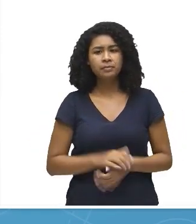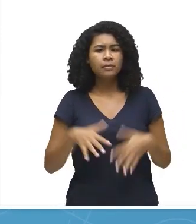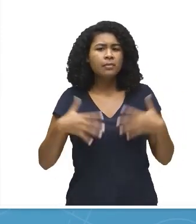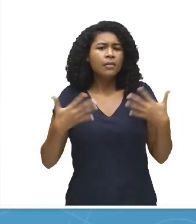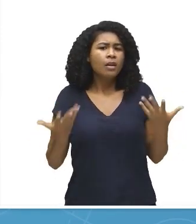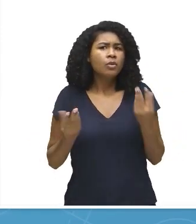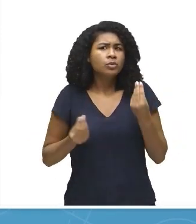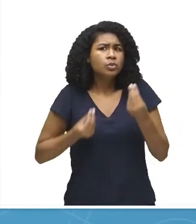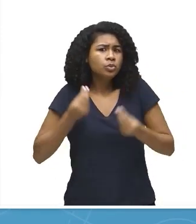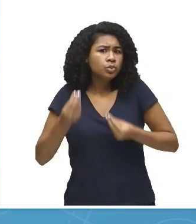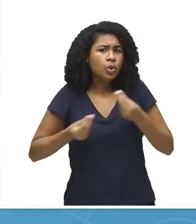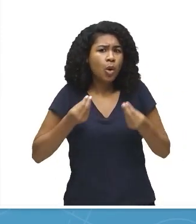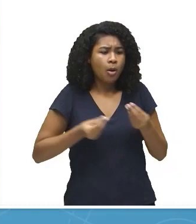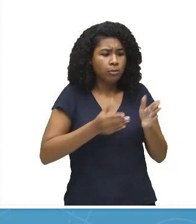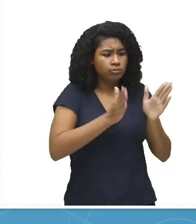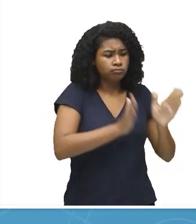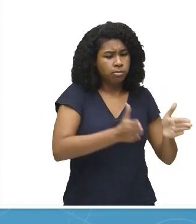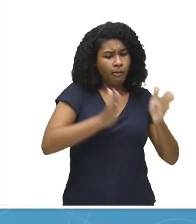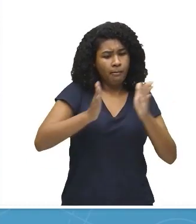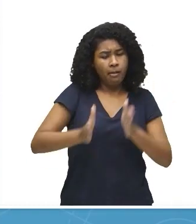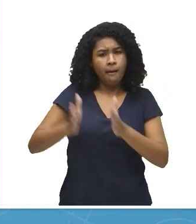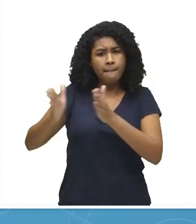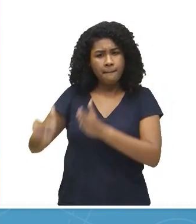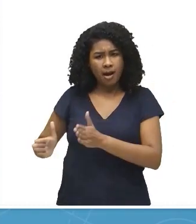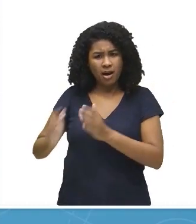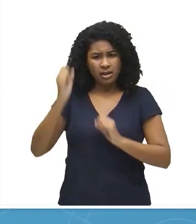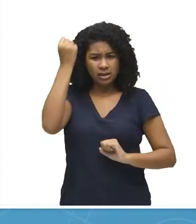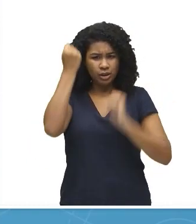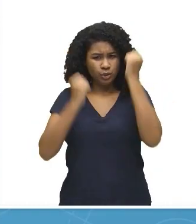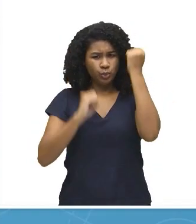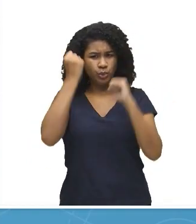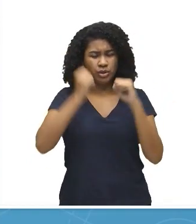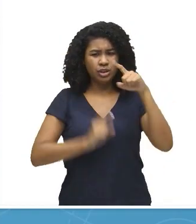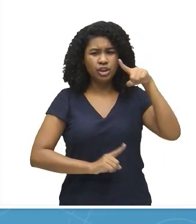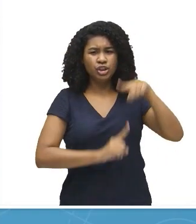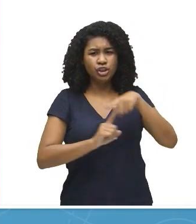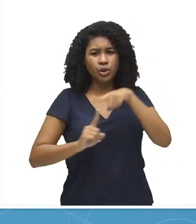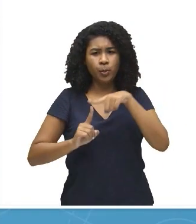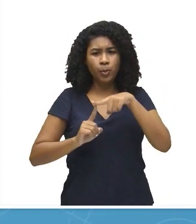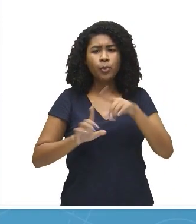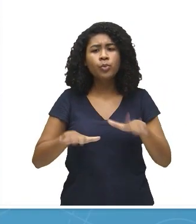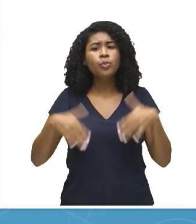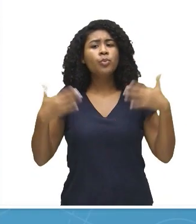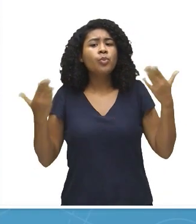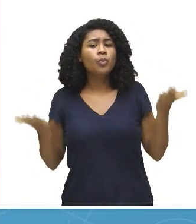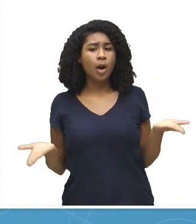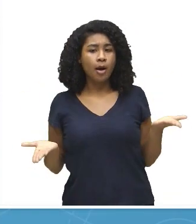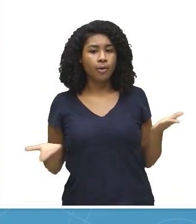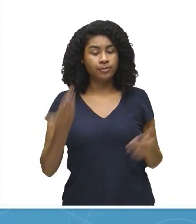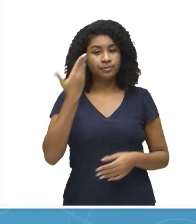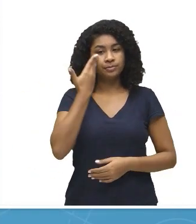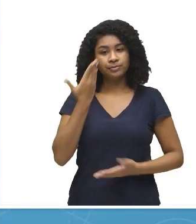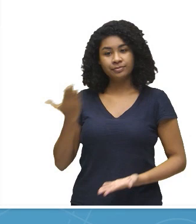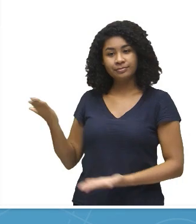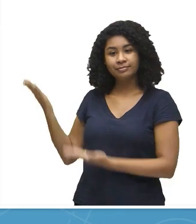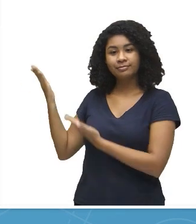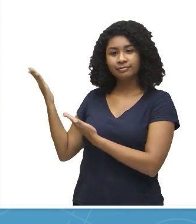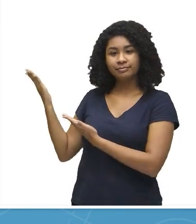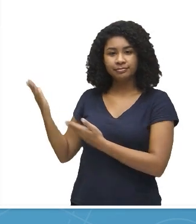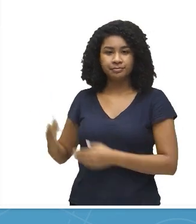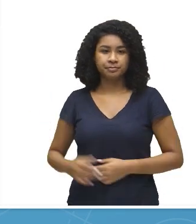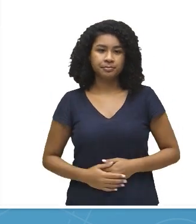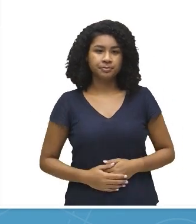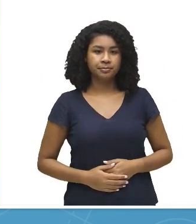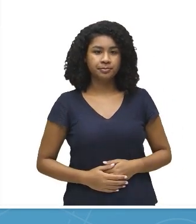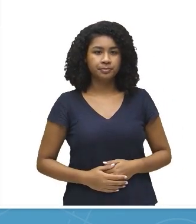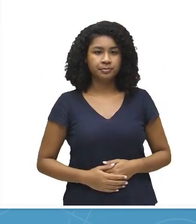é classificado essas indústrias? Nós vamos ver algumas imagens e aí eu vou pontuando para vocês. A primeira imagem,